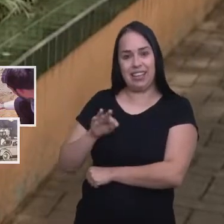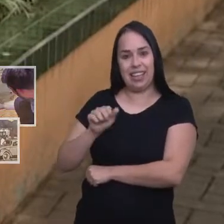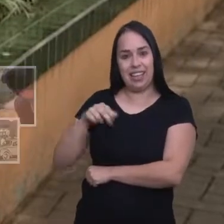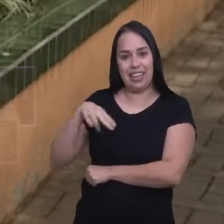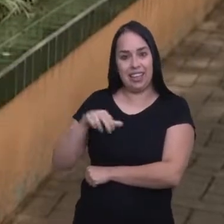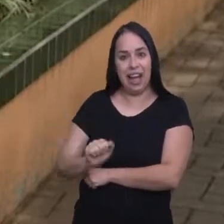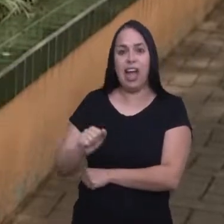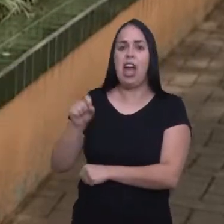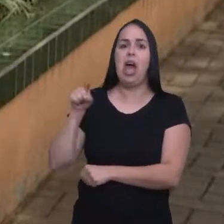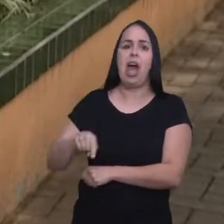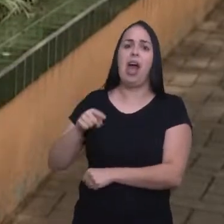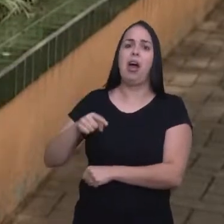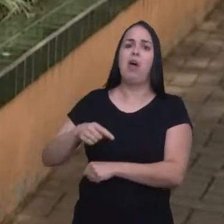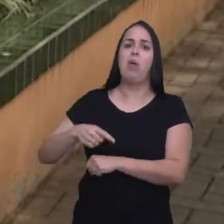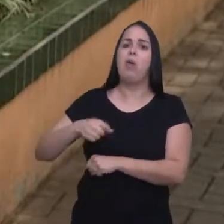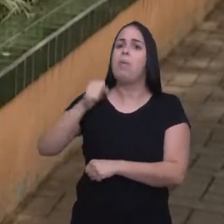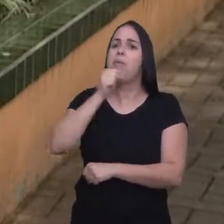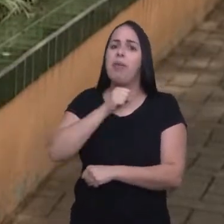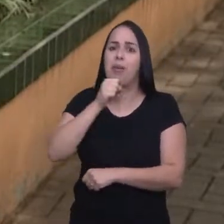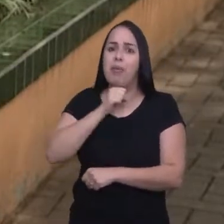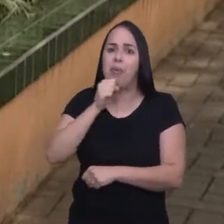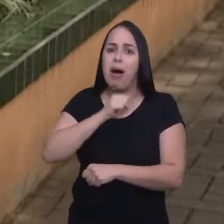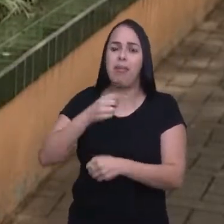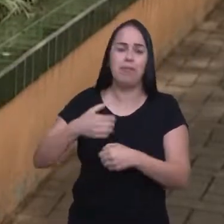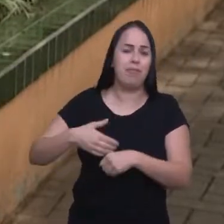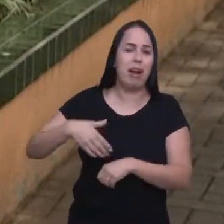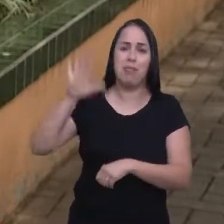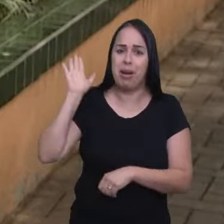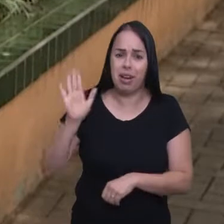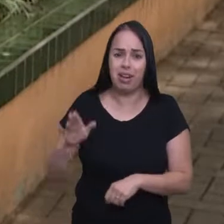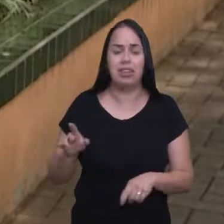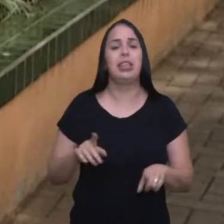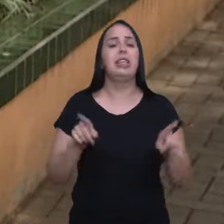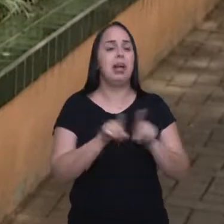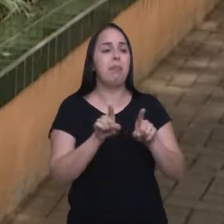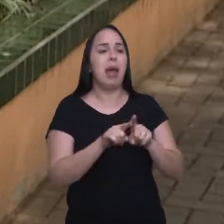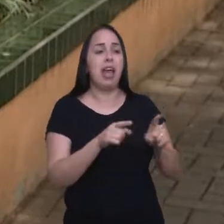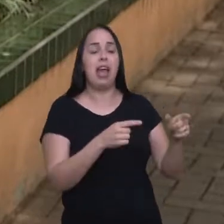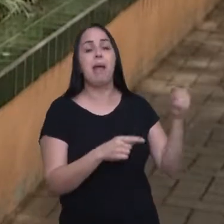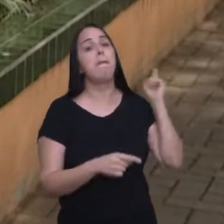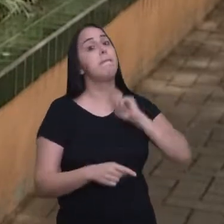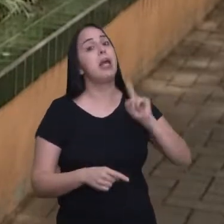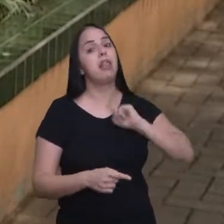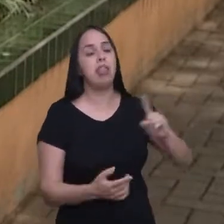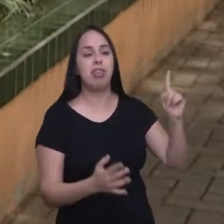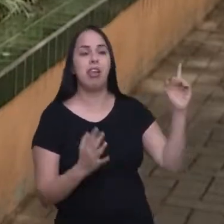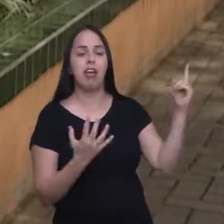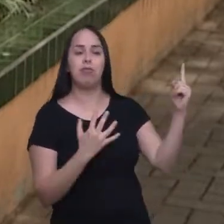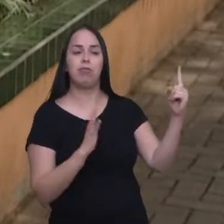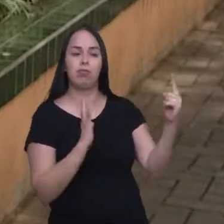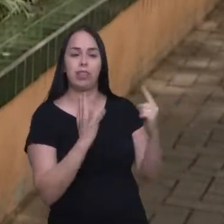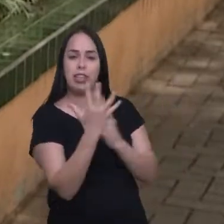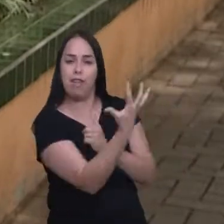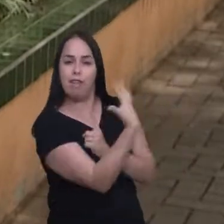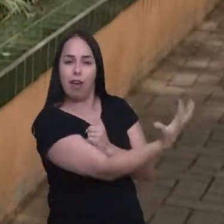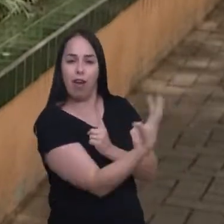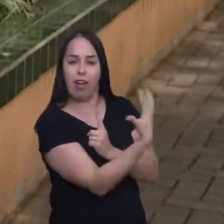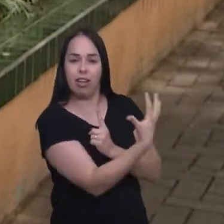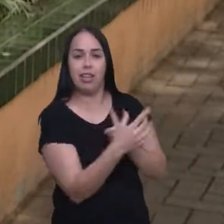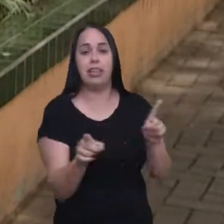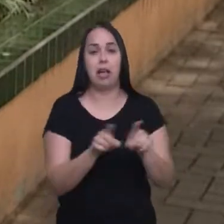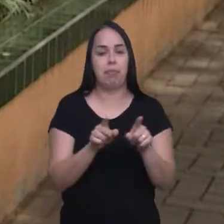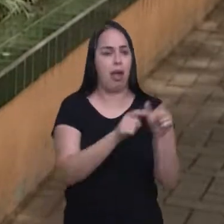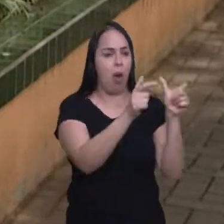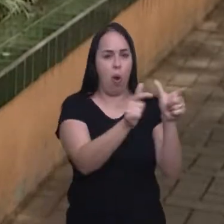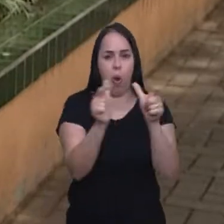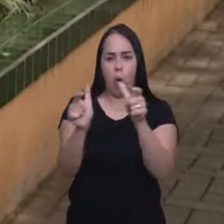que as primeiras indústrias se instalaram. Os vizinhos mineiros influenciaram costumes e tradições, além das belas paisagens que